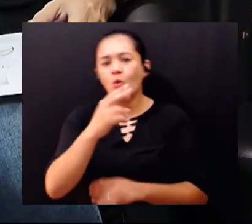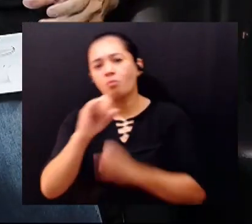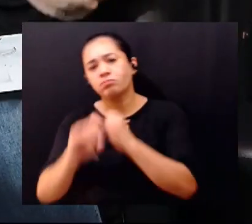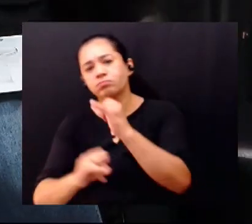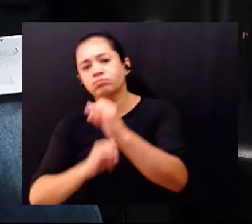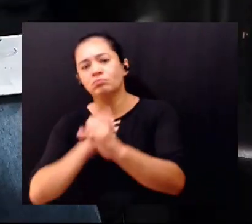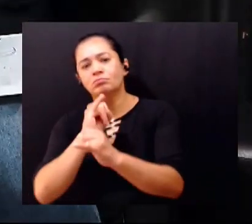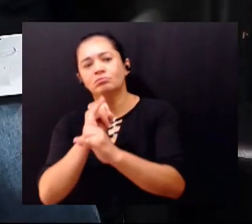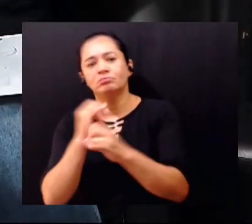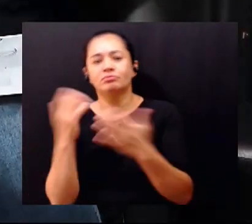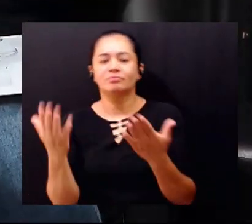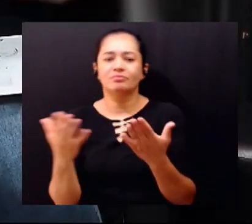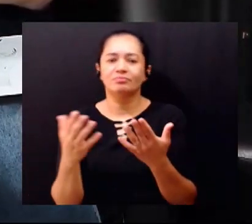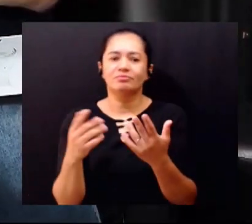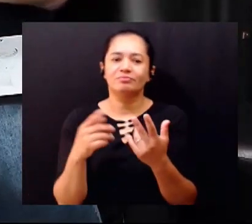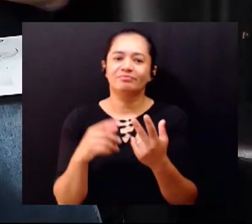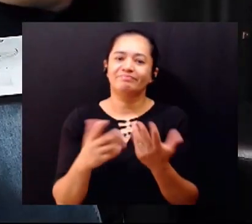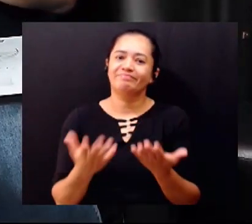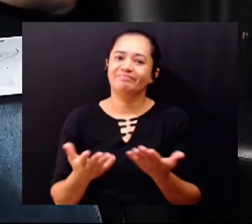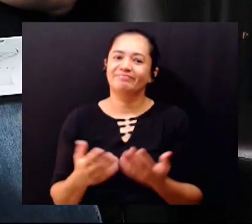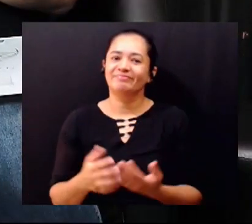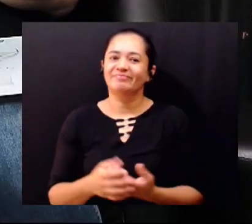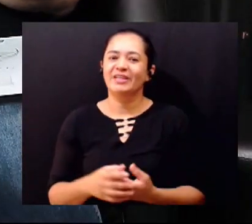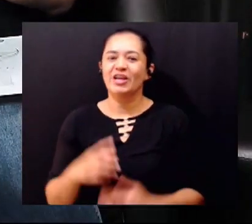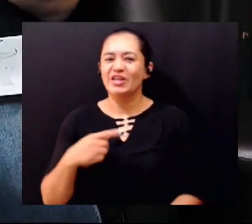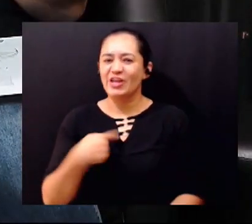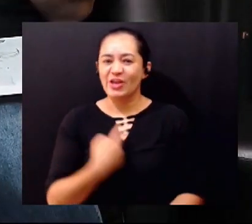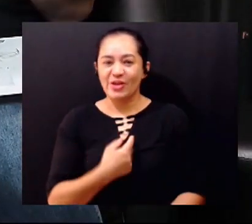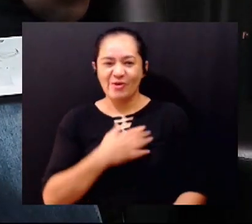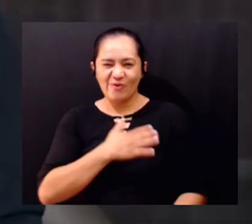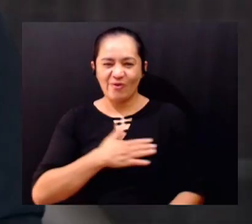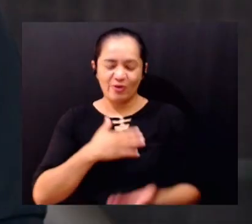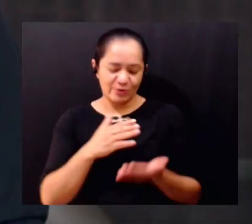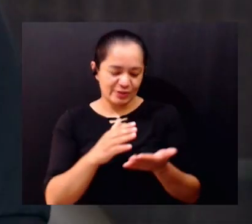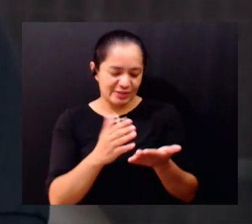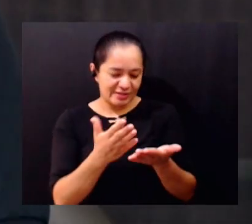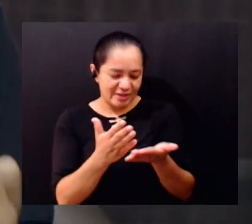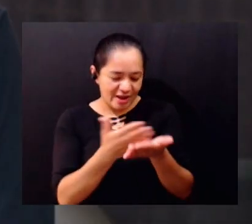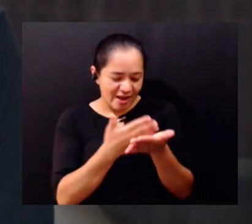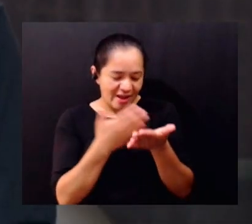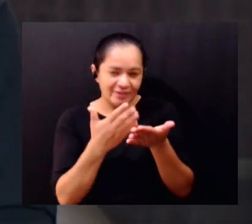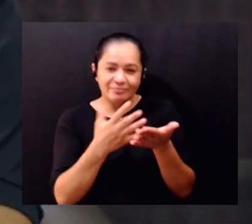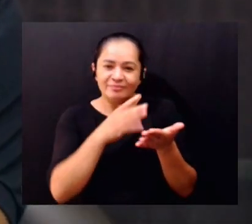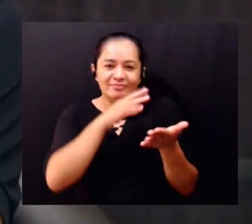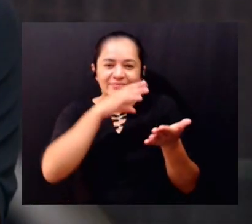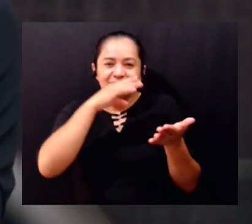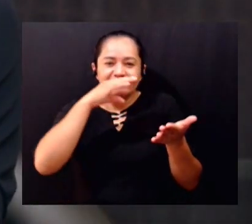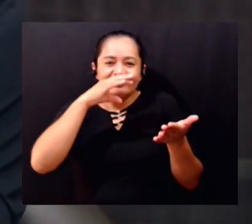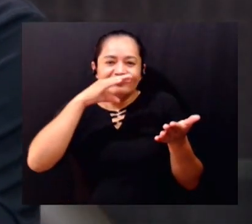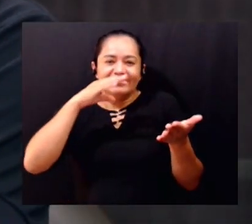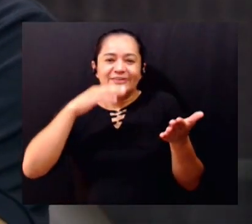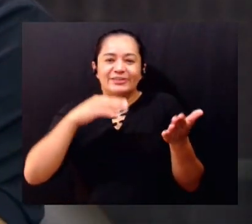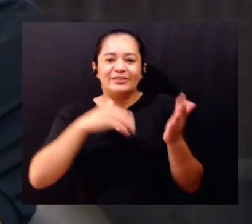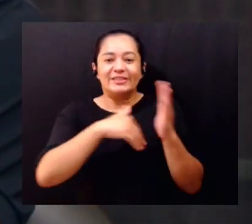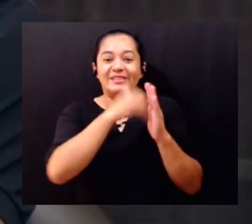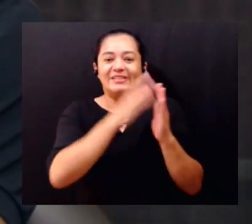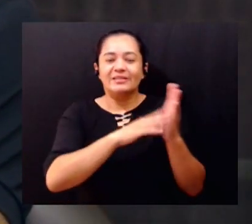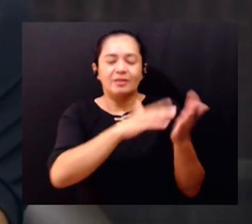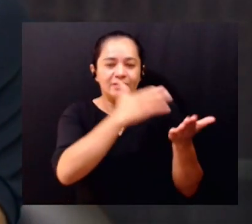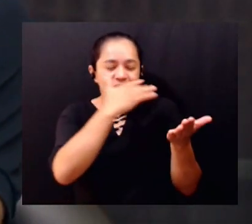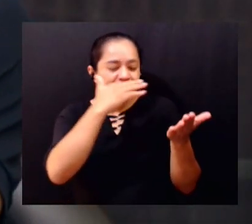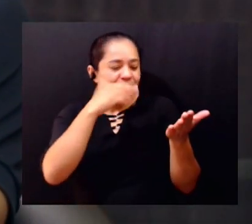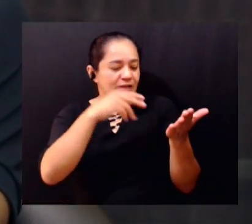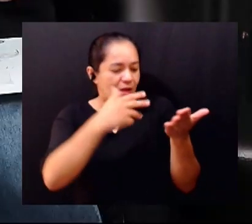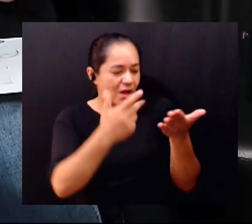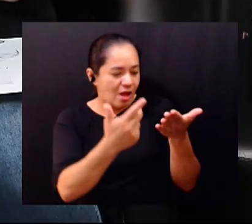nostálgicos, né? Essa coisa de você pegar o quadrinho e sentir o cheiro da tinta. Você viu que lindo as páginas do